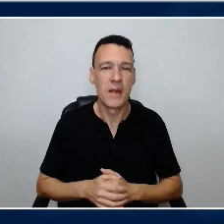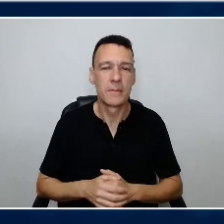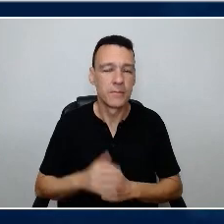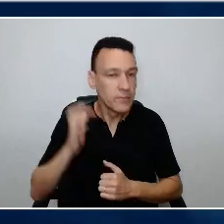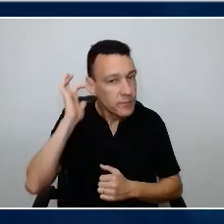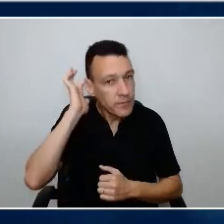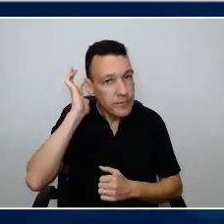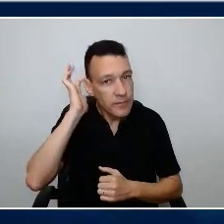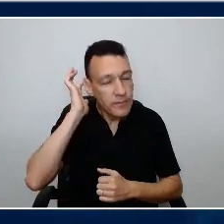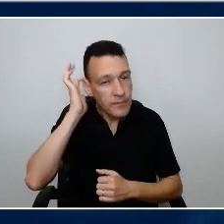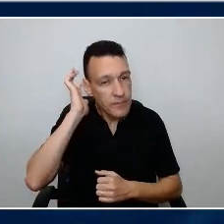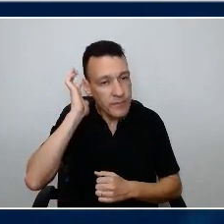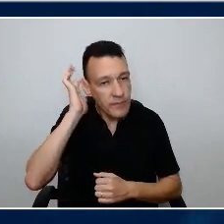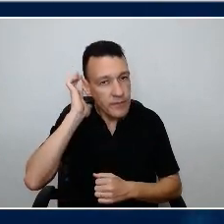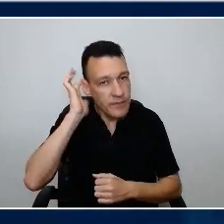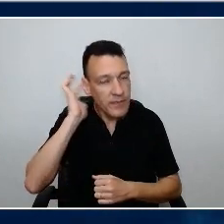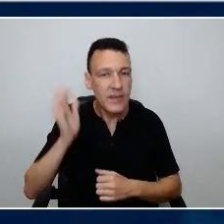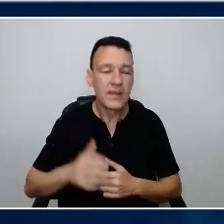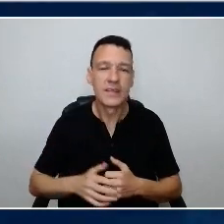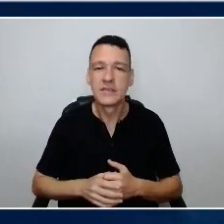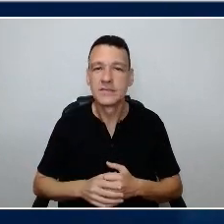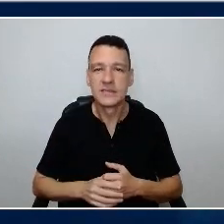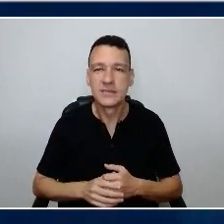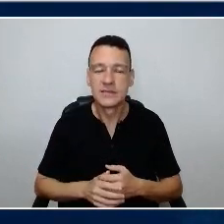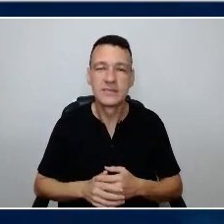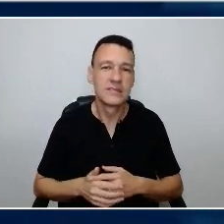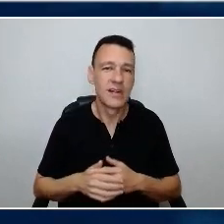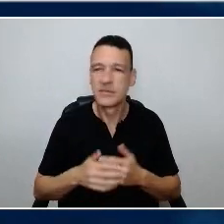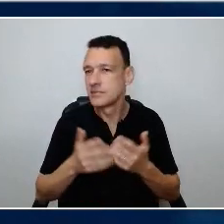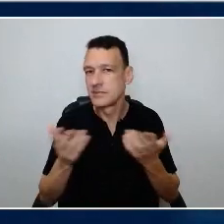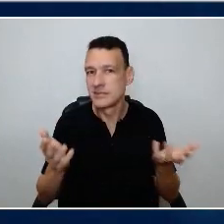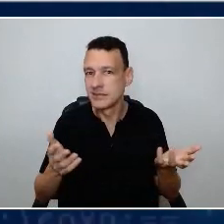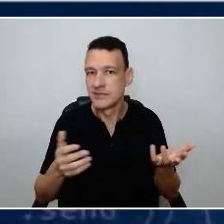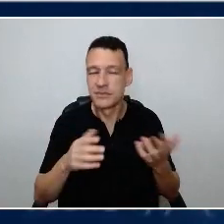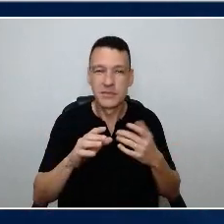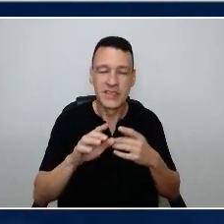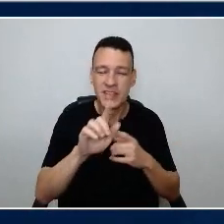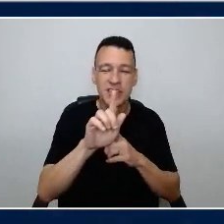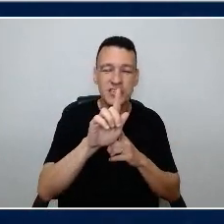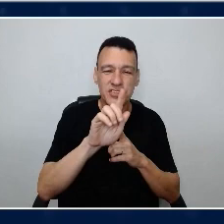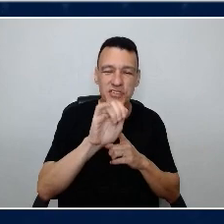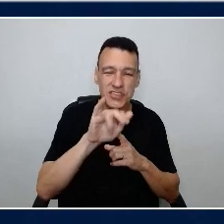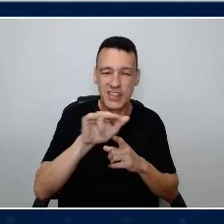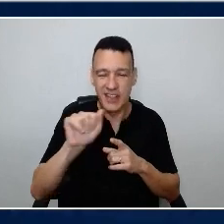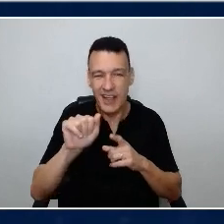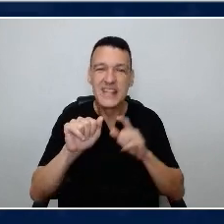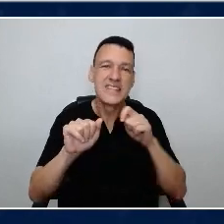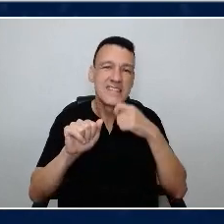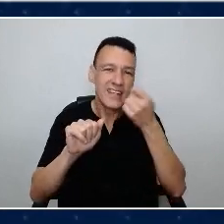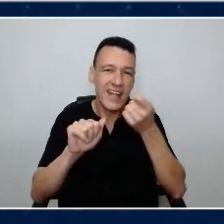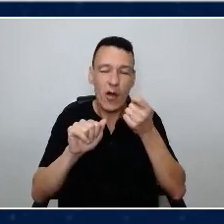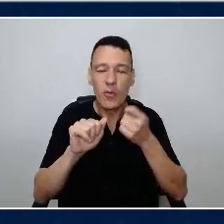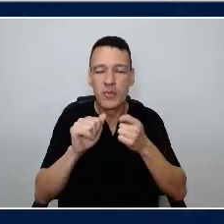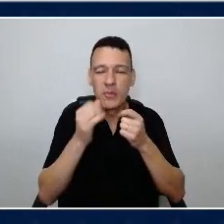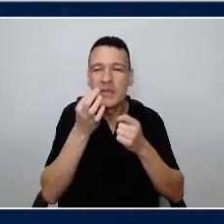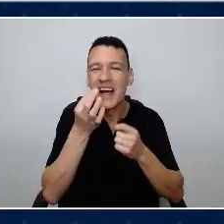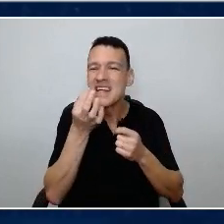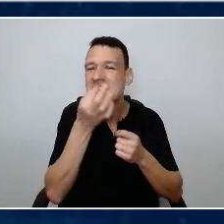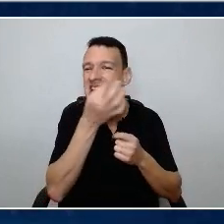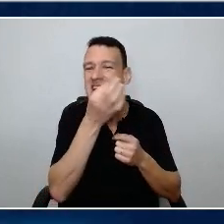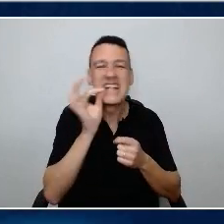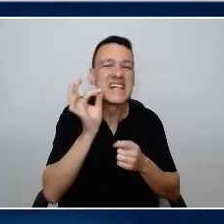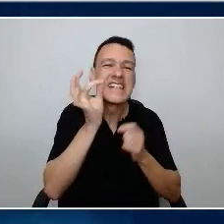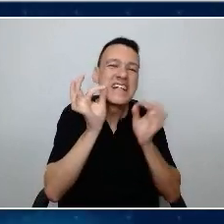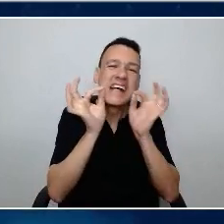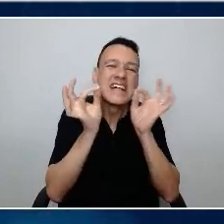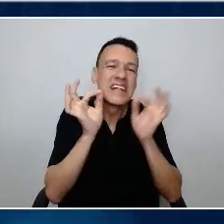sinônimo de palito de dente Alguém tem que né criar uma nova Gina ende é tem que revolucionar iso é verdade né uma Startup de palito de